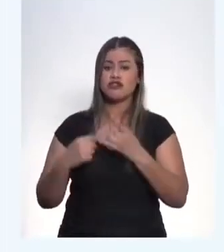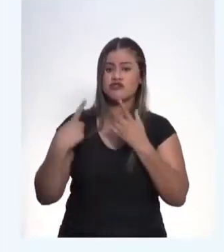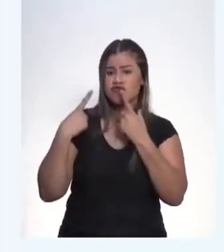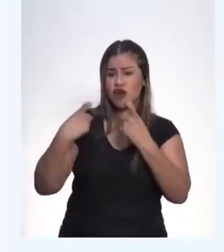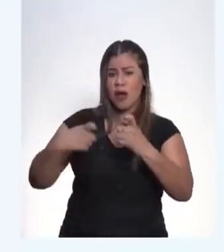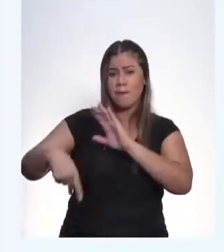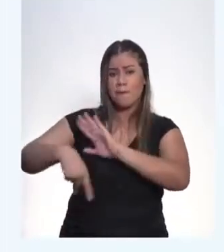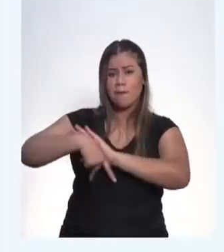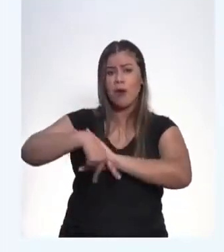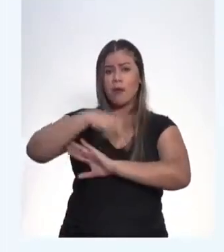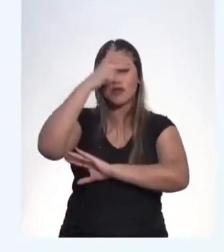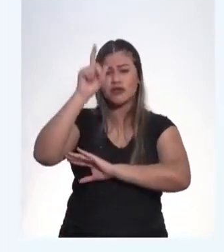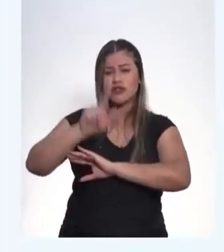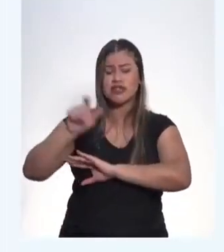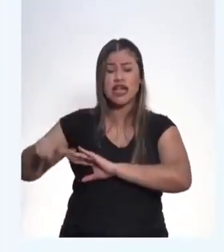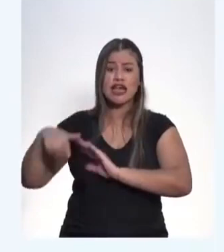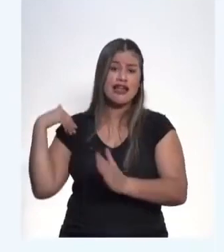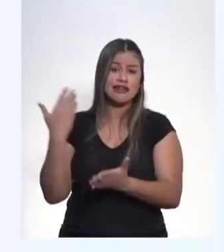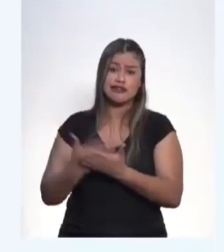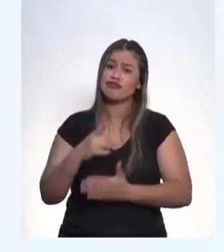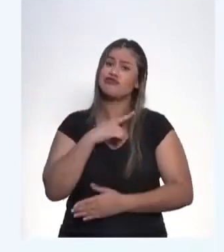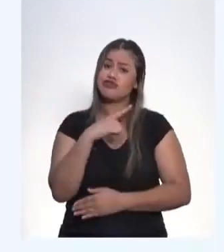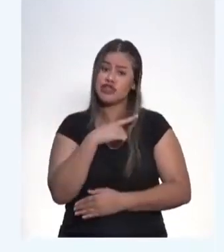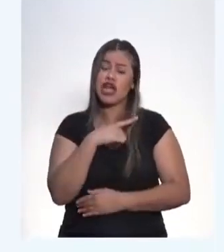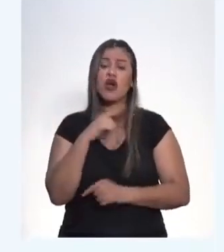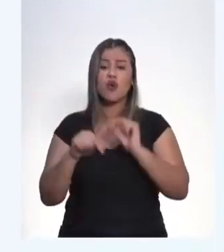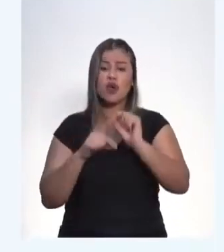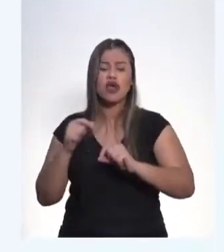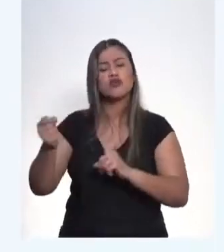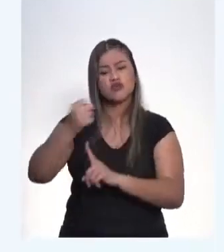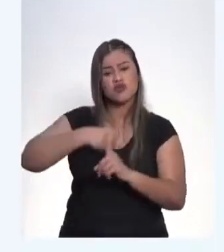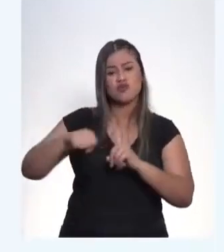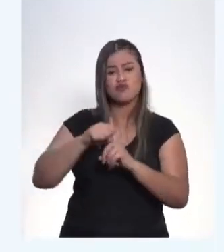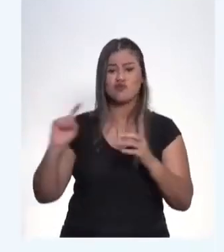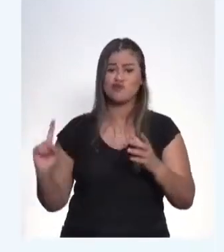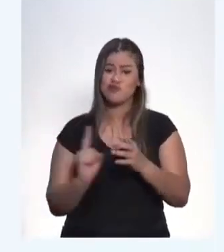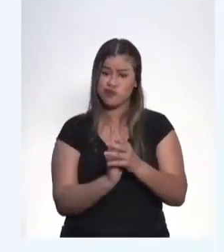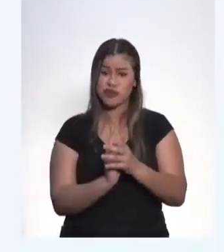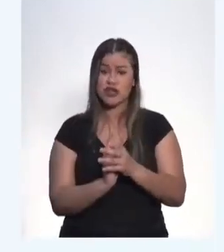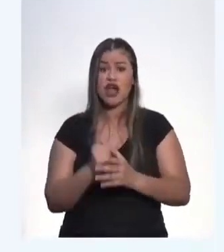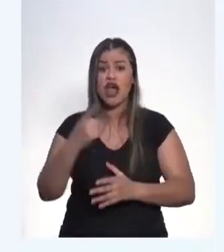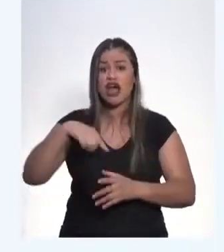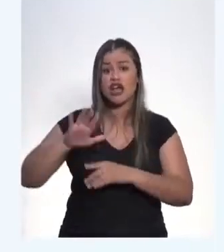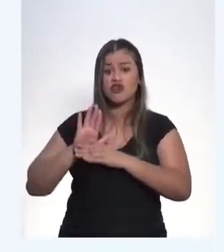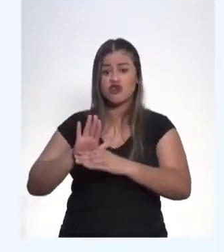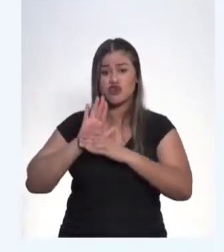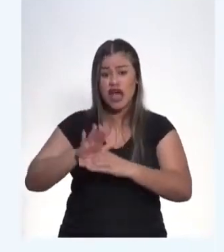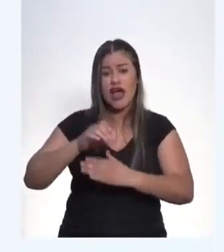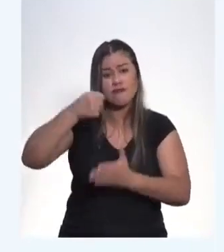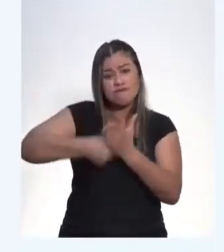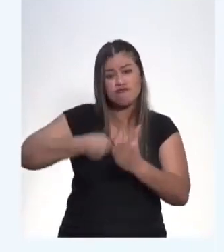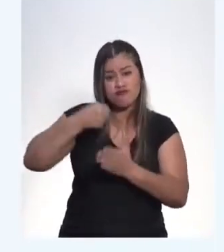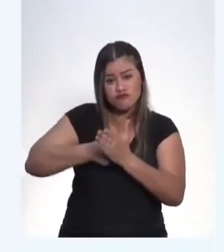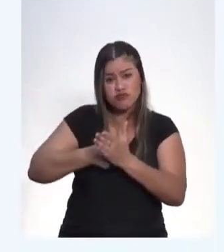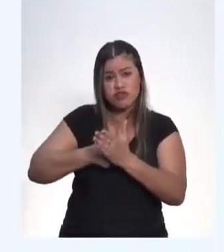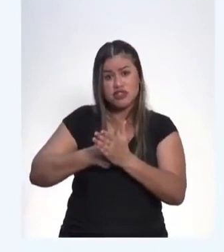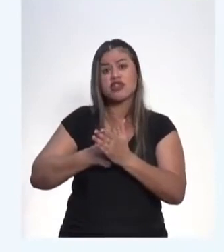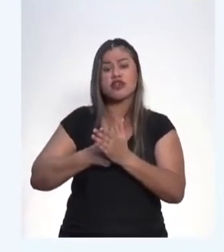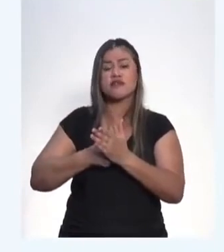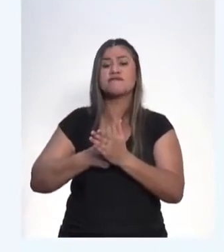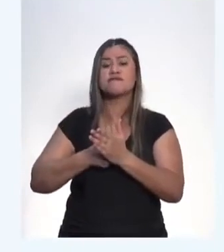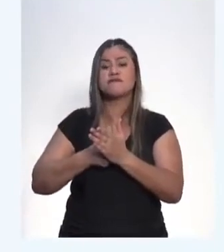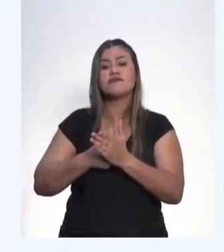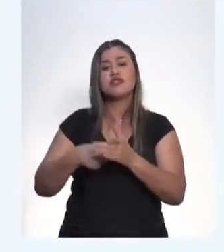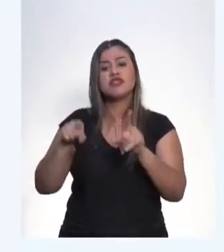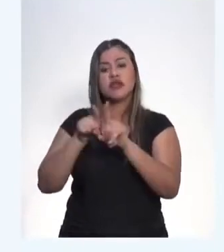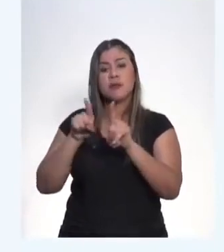negros sofreram e infelizmente ainda sofrem para conseguir lugares na sociedade. Temos que ajudar, temos que lutar e temos que